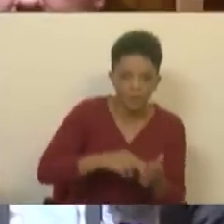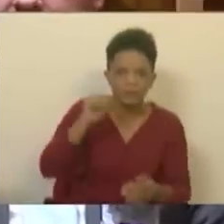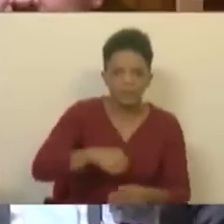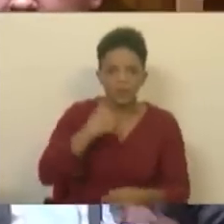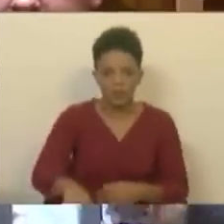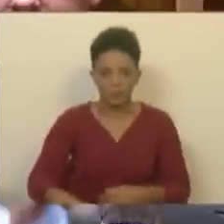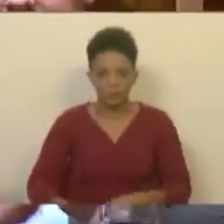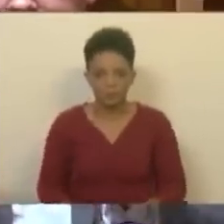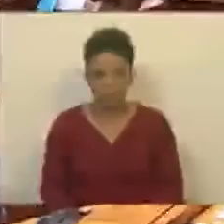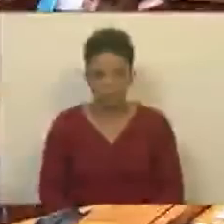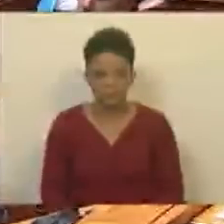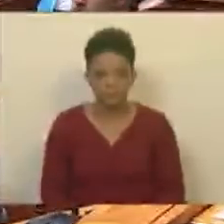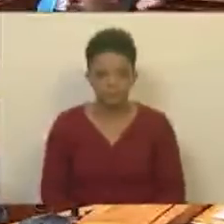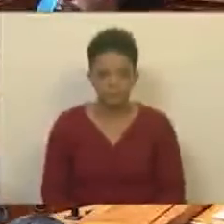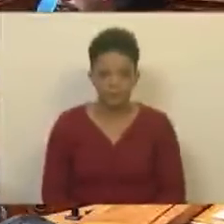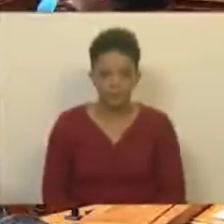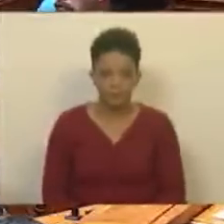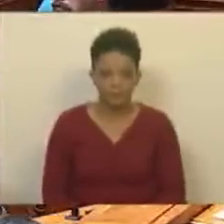verdade